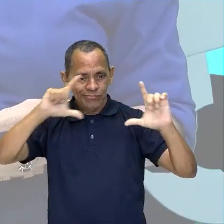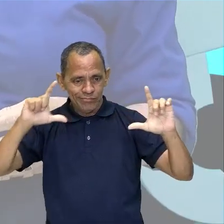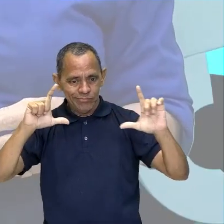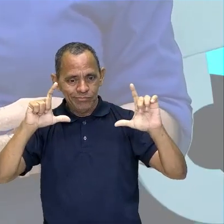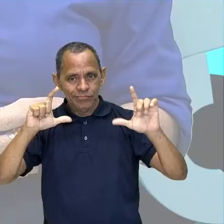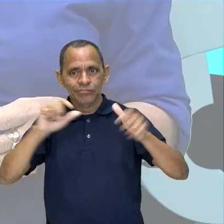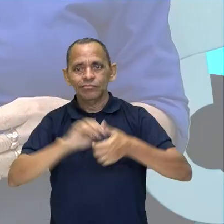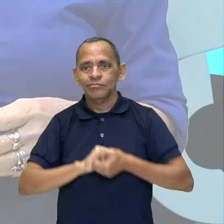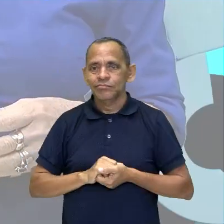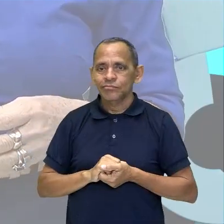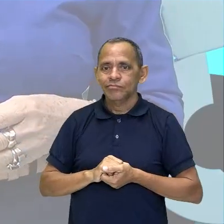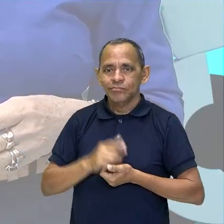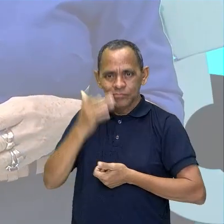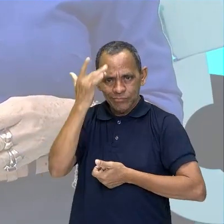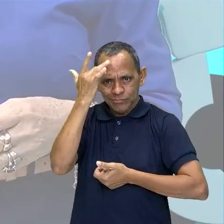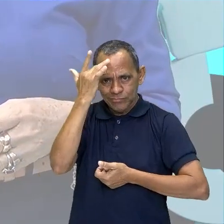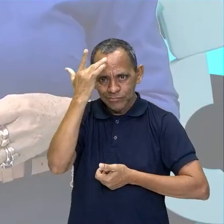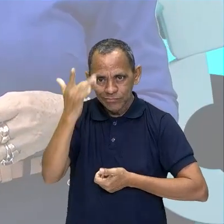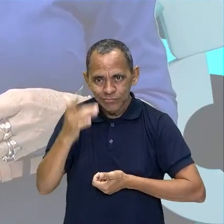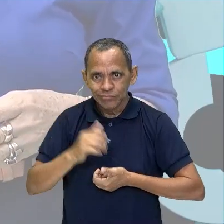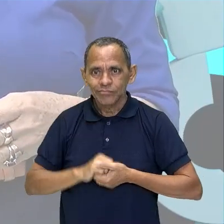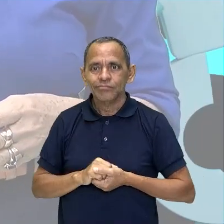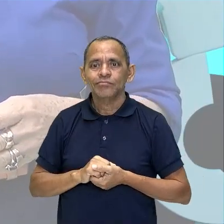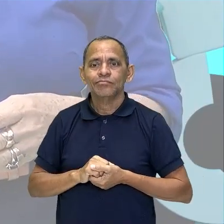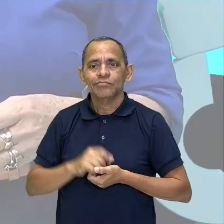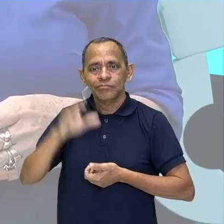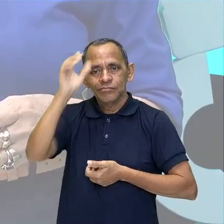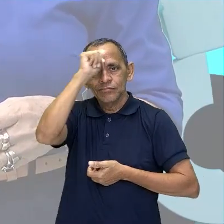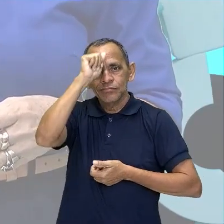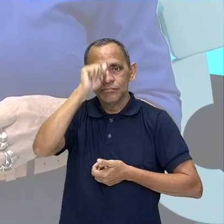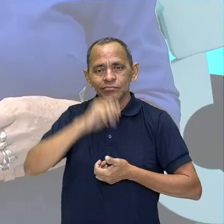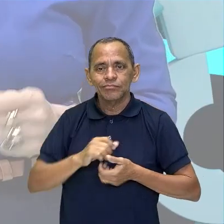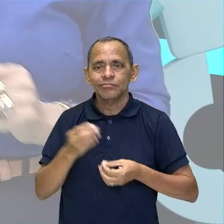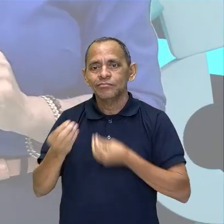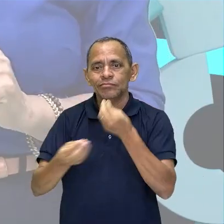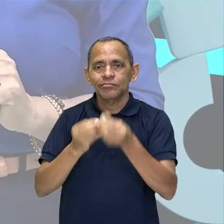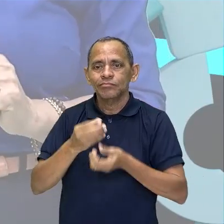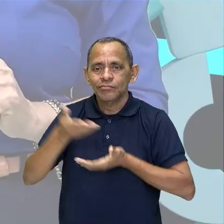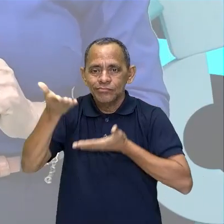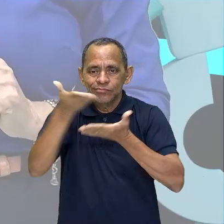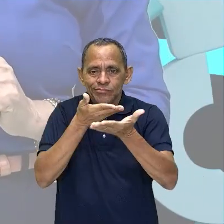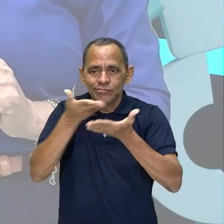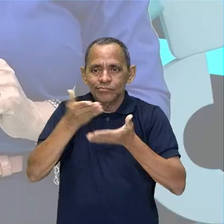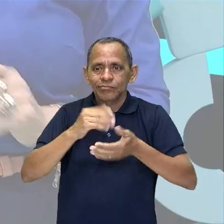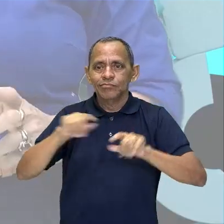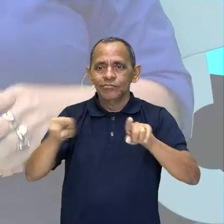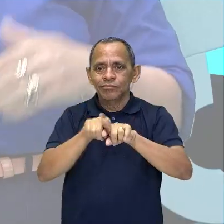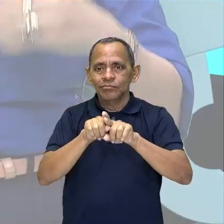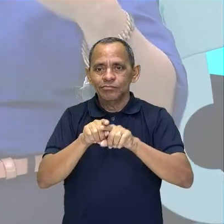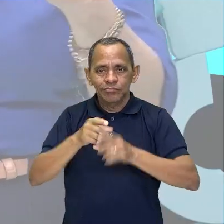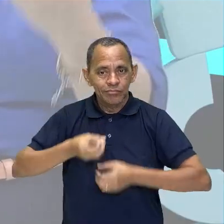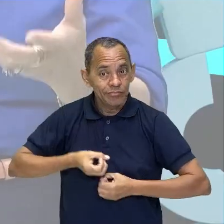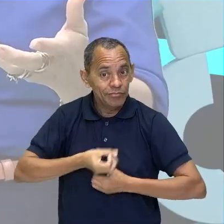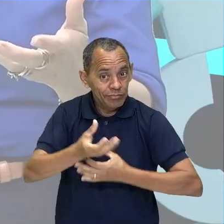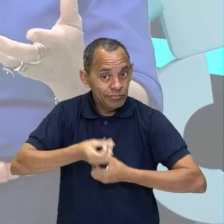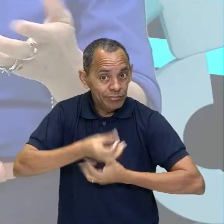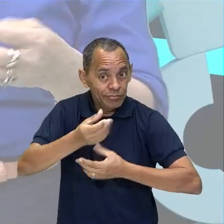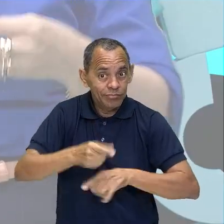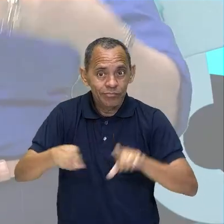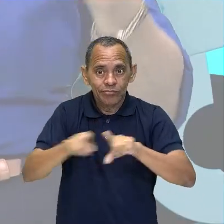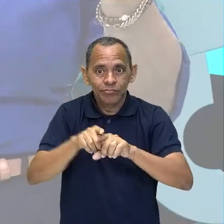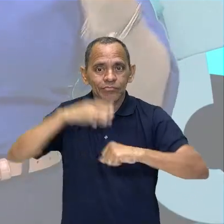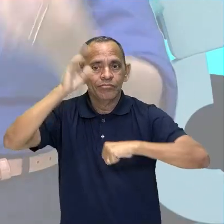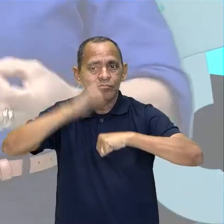a aprendizagem significativa e colaborativa. E vai estimular a